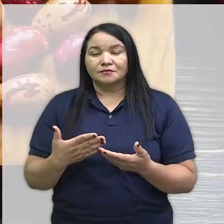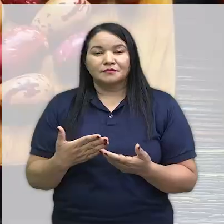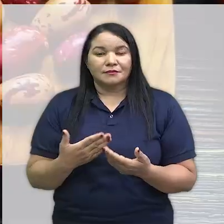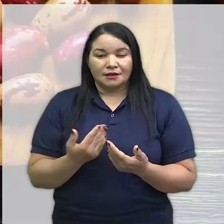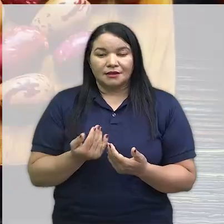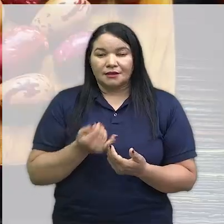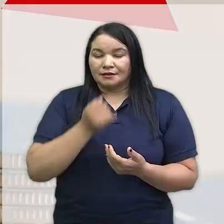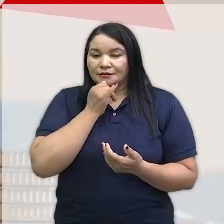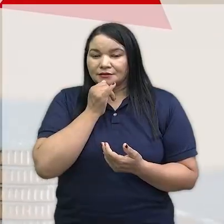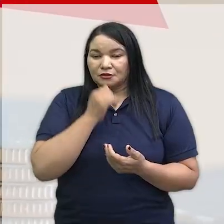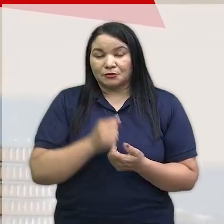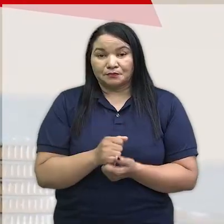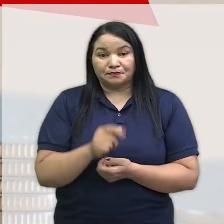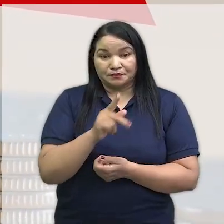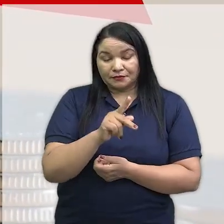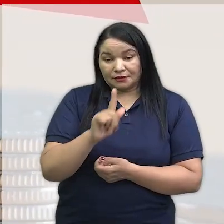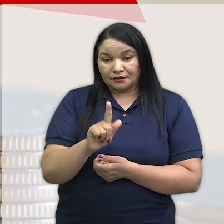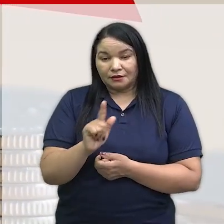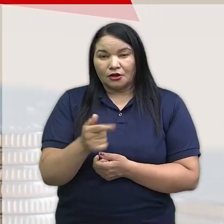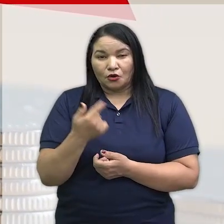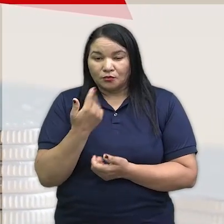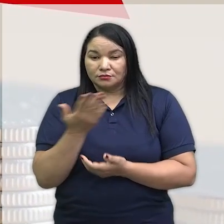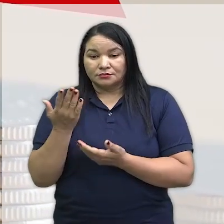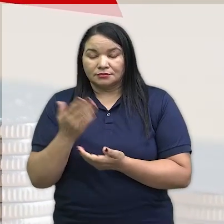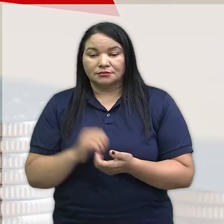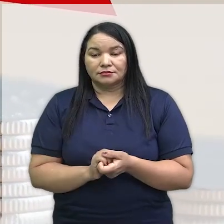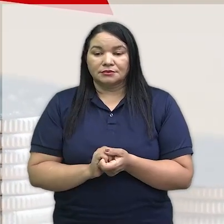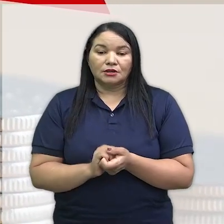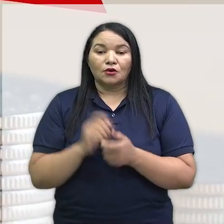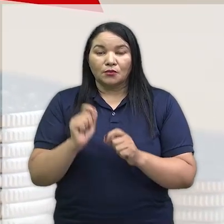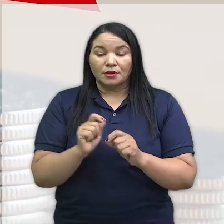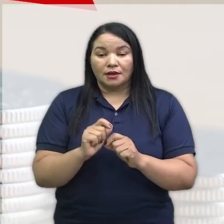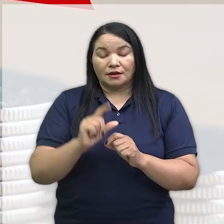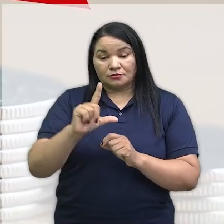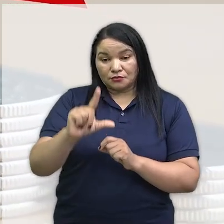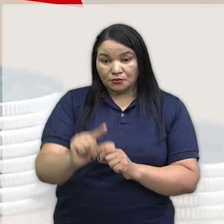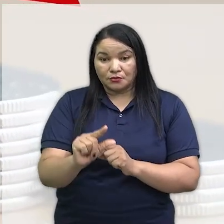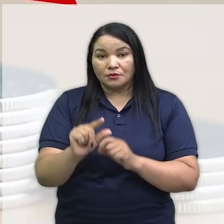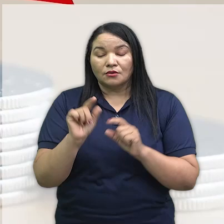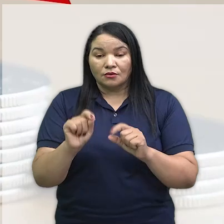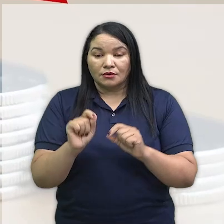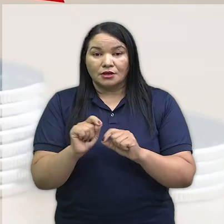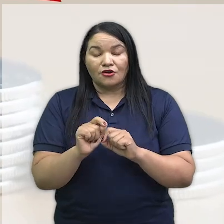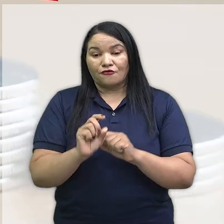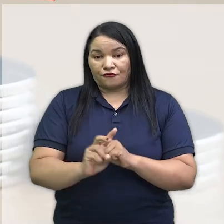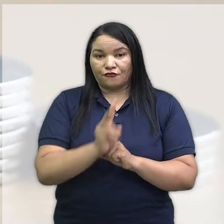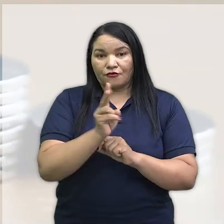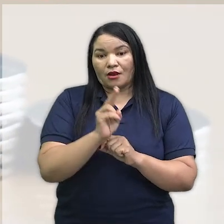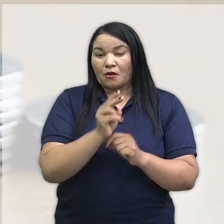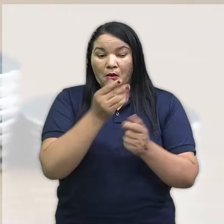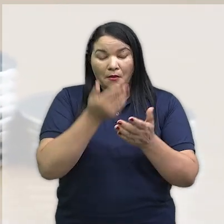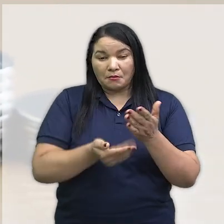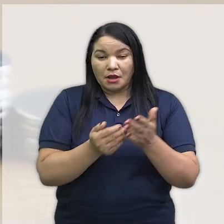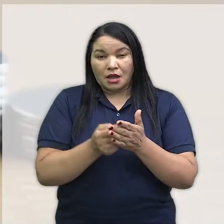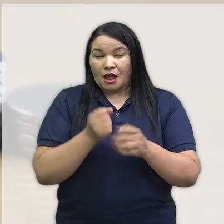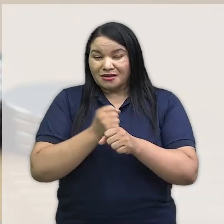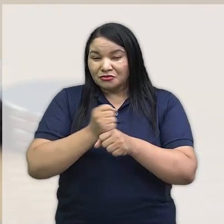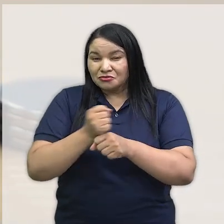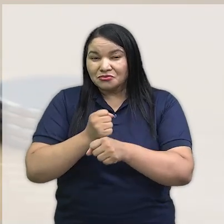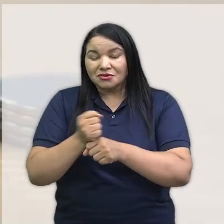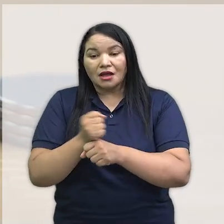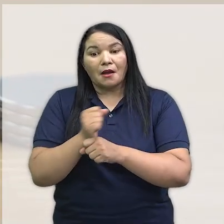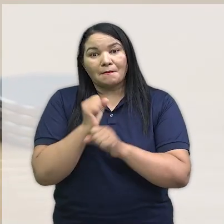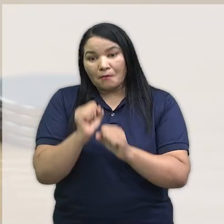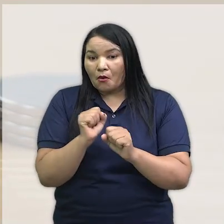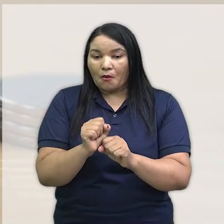conhecer algumas delas? Depreciação de bens. A perda de valor de um ativo ao longo do tempo pode ser modelada por uma